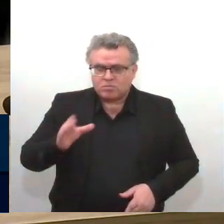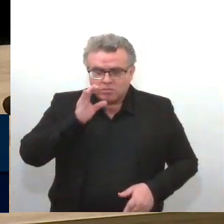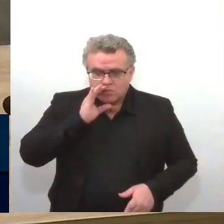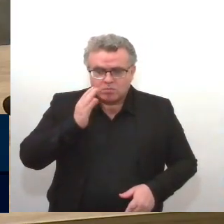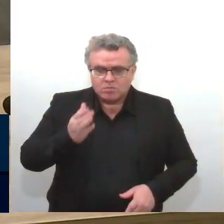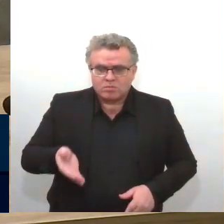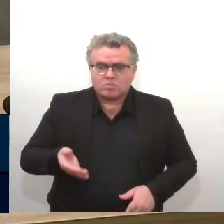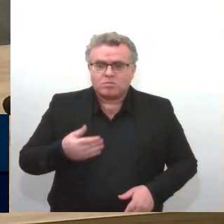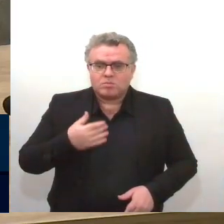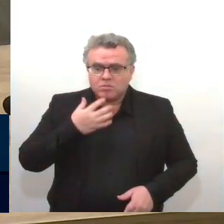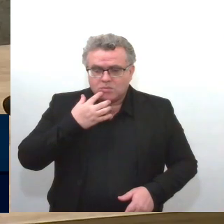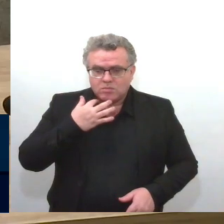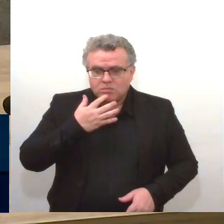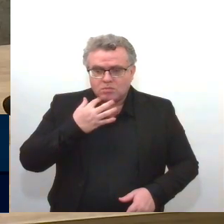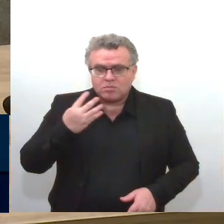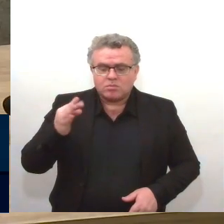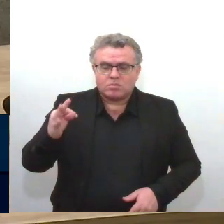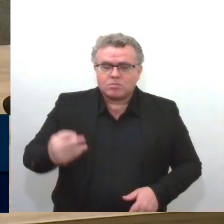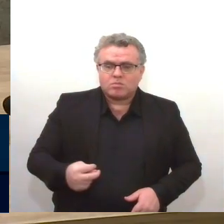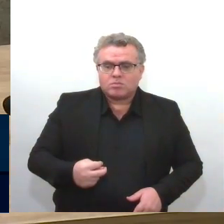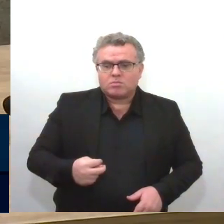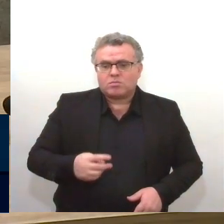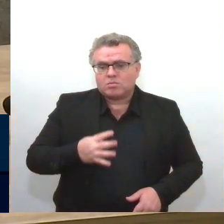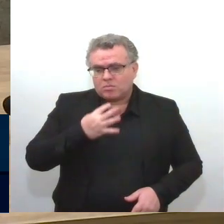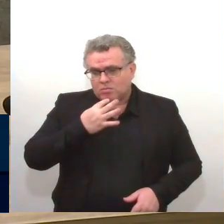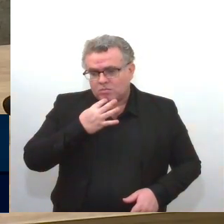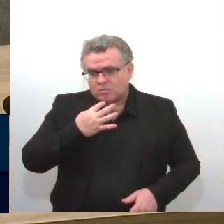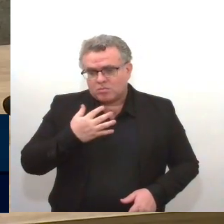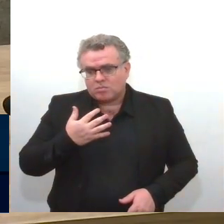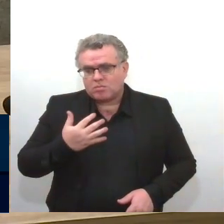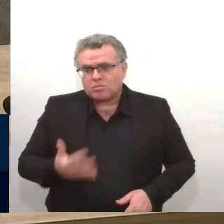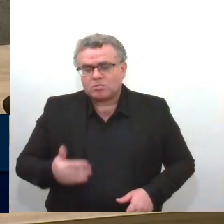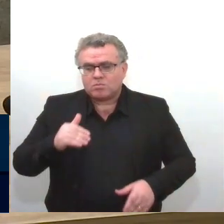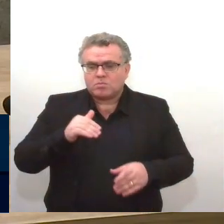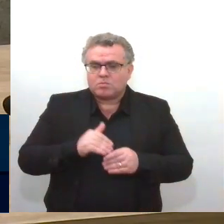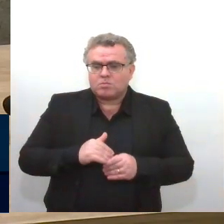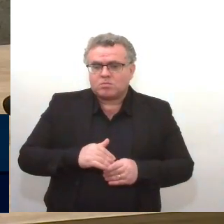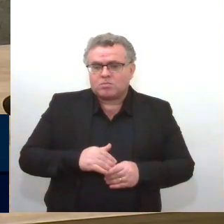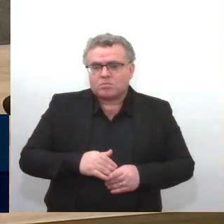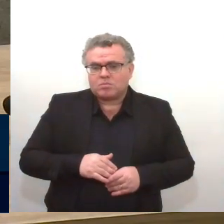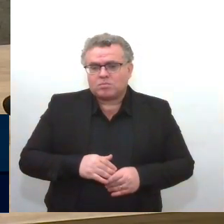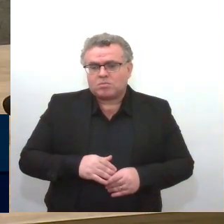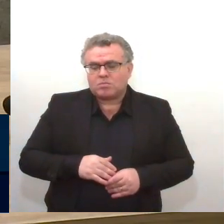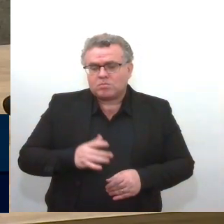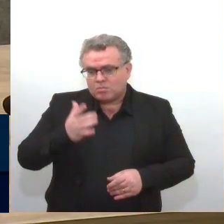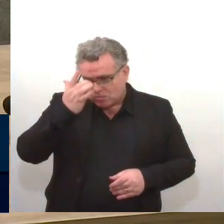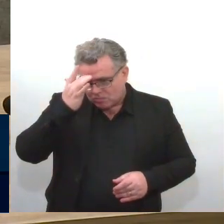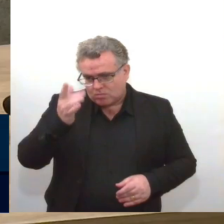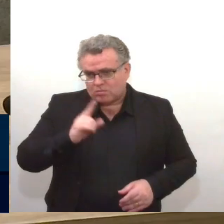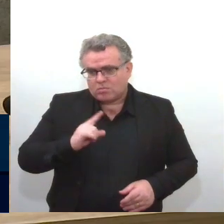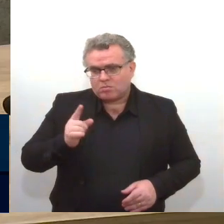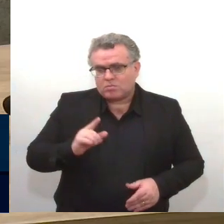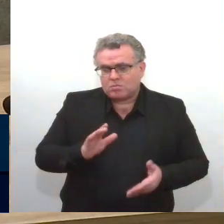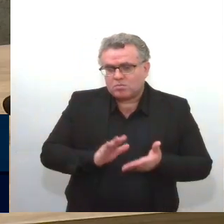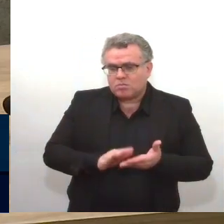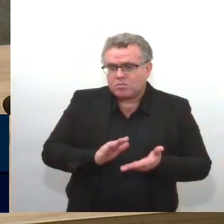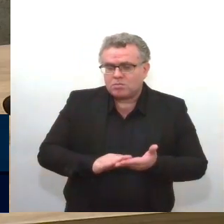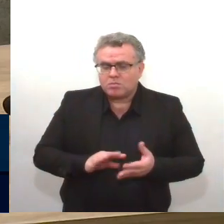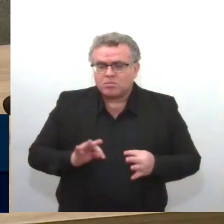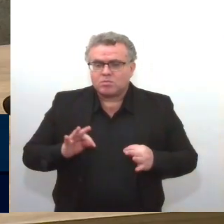que não é fácil eleição nunca é fácil parabenizar todos os prefeitos o prefeito da minha cidade Itabaiana